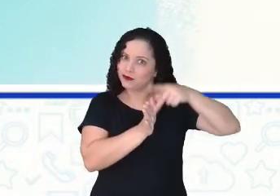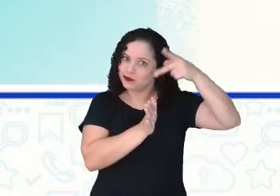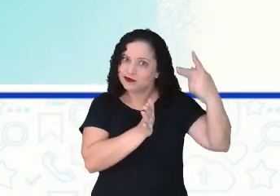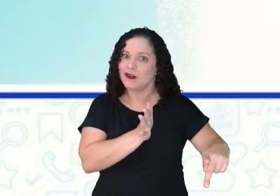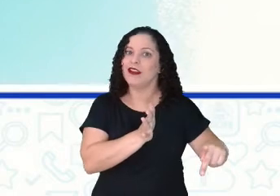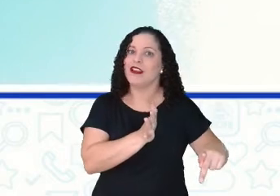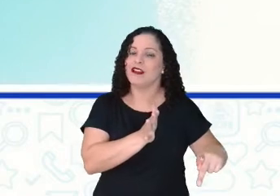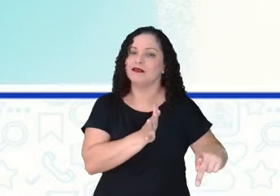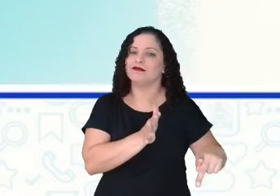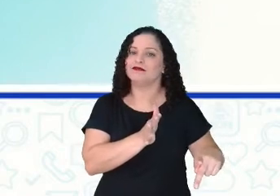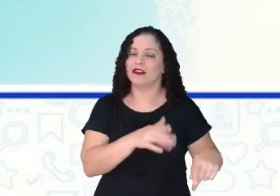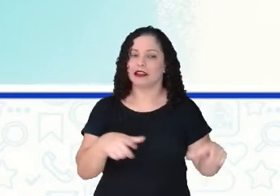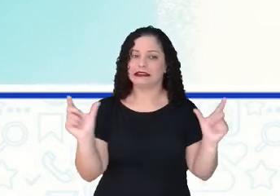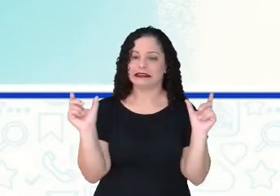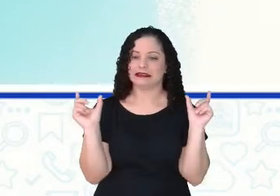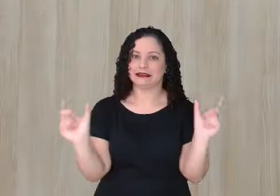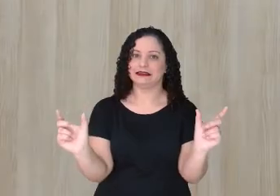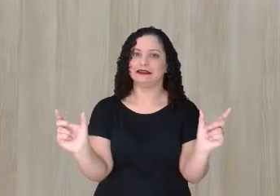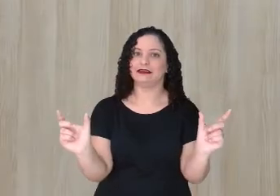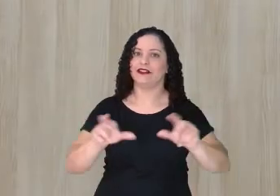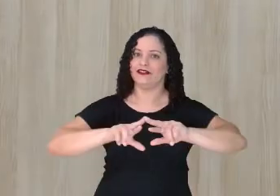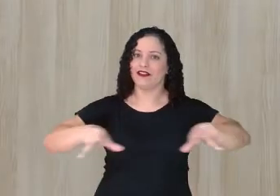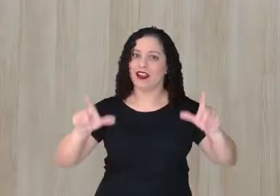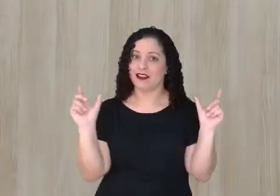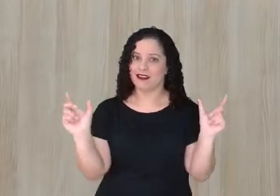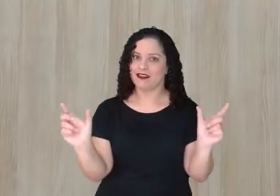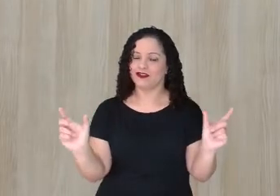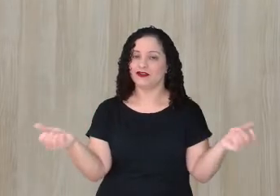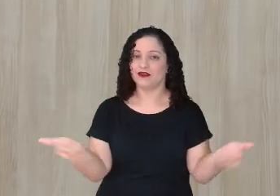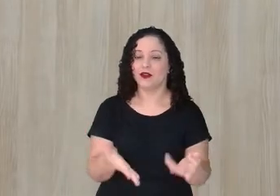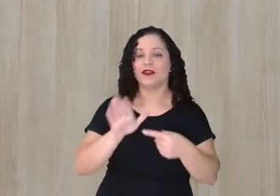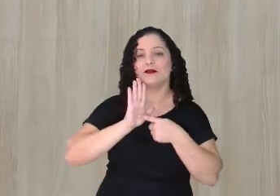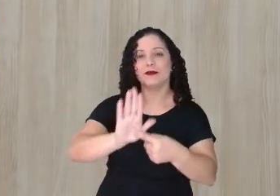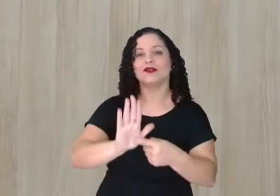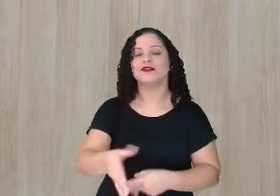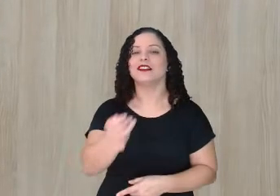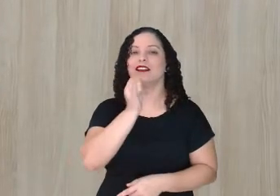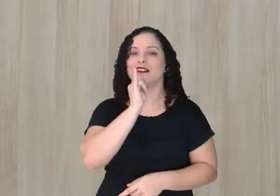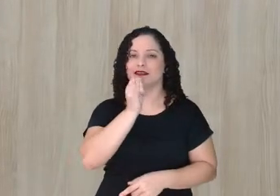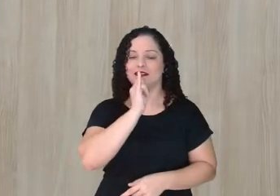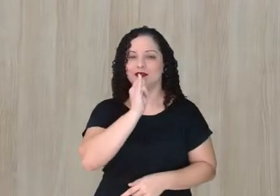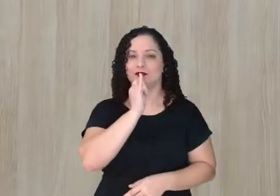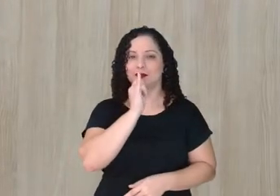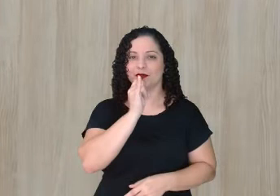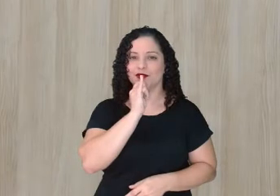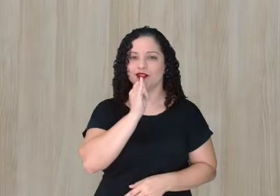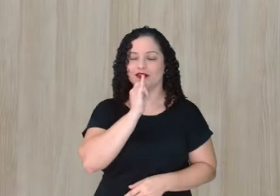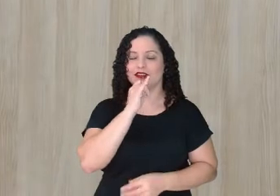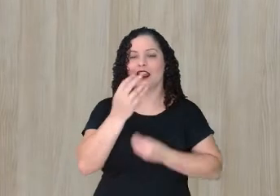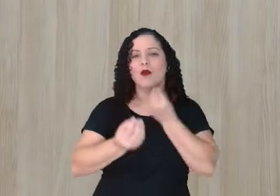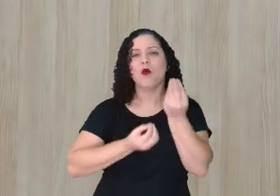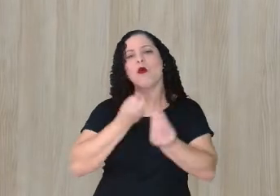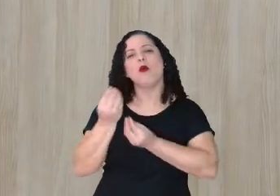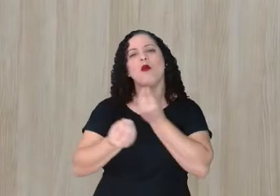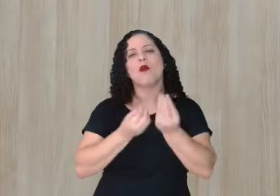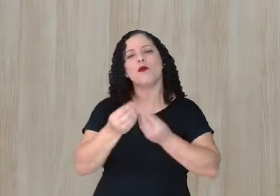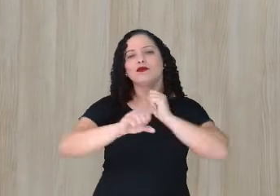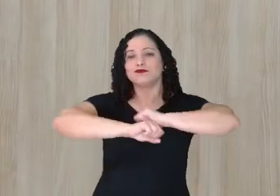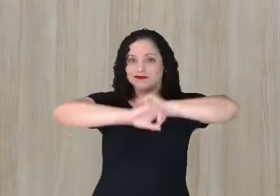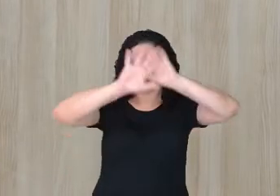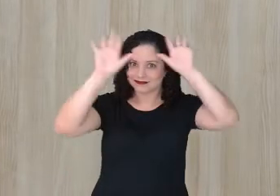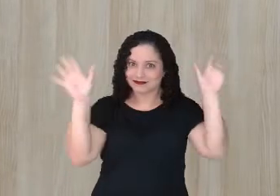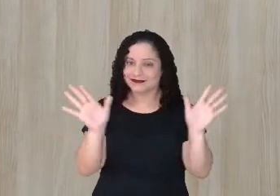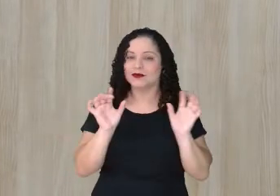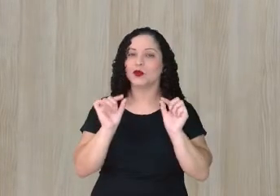o hipônimo. Eu trouxe para vocês alguns exemplos que trará, não é, a fundamentação disso que eu